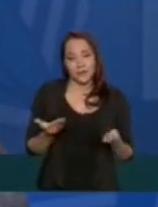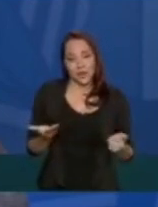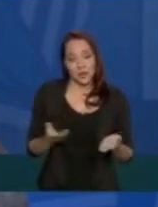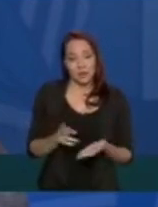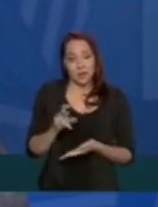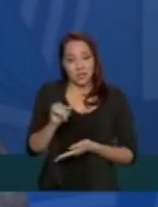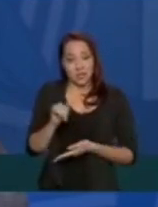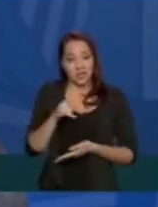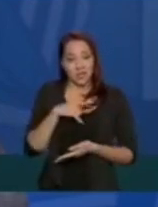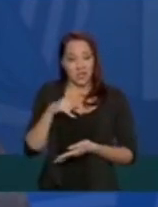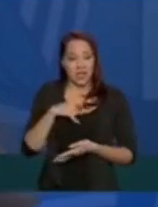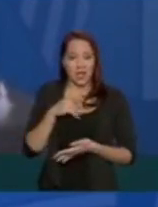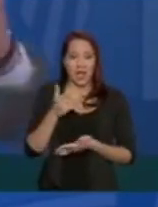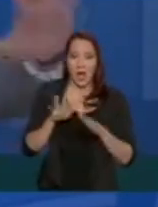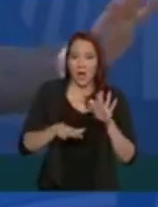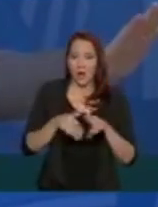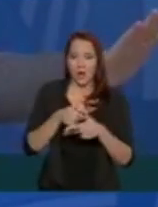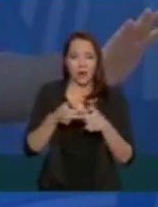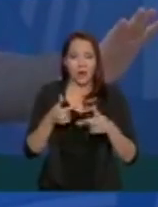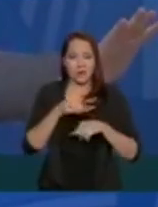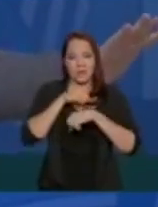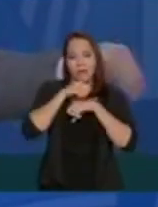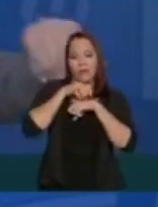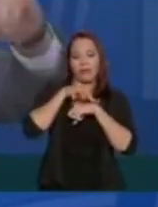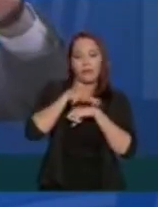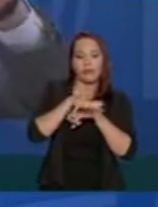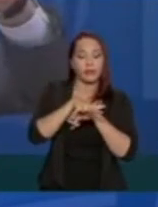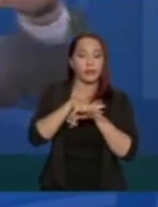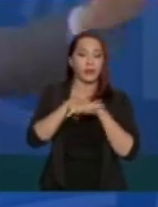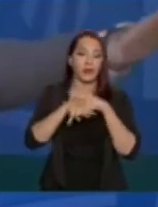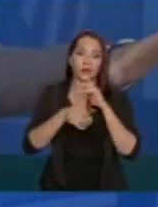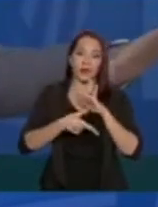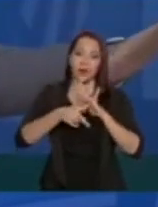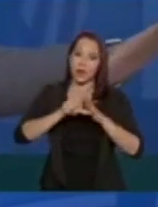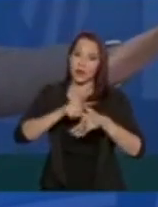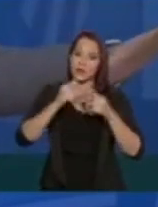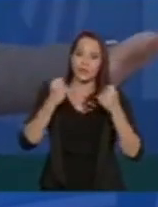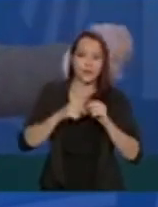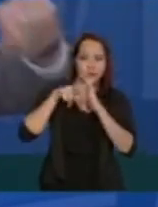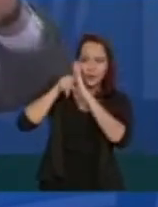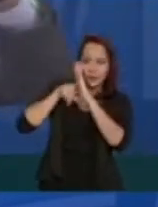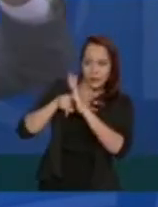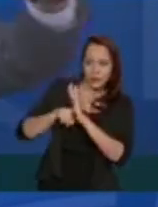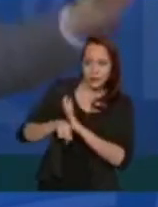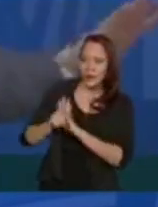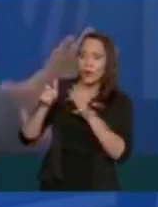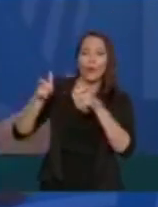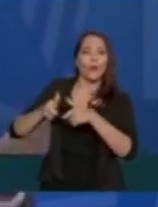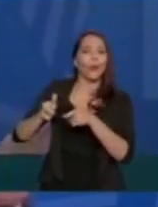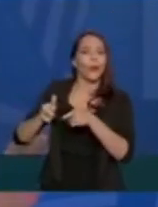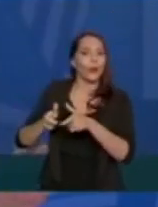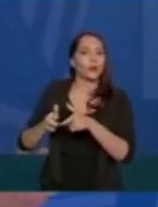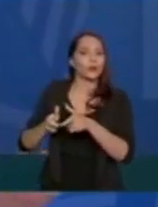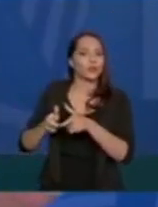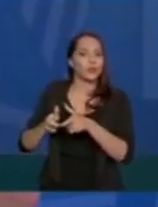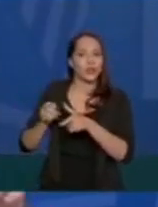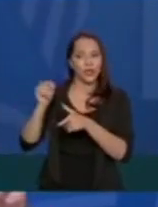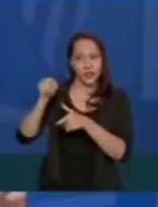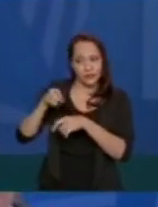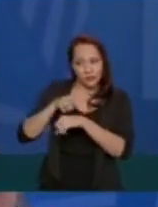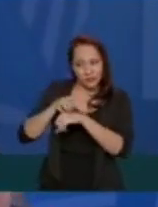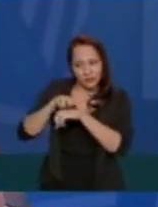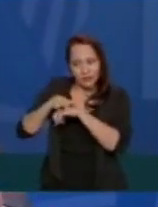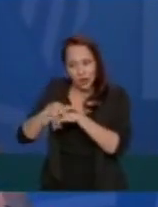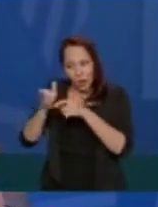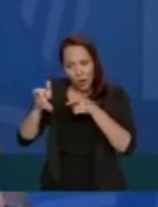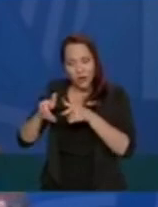se há algum vazamento, que seja verificado e onde ocorre, seja saneado.